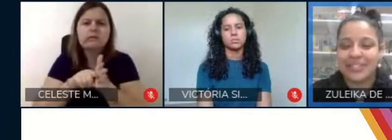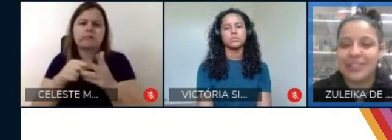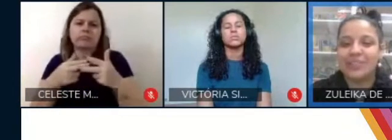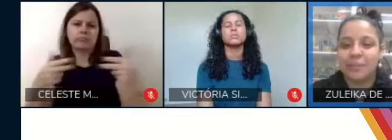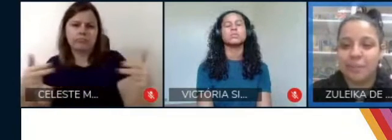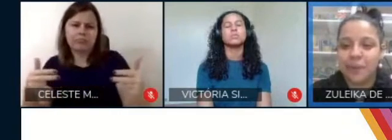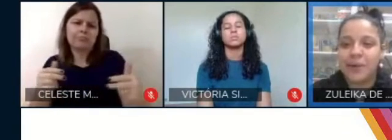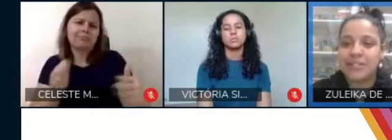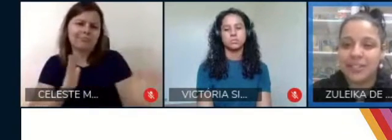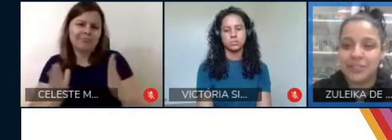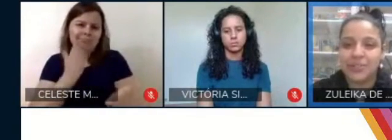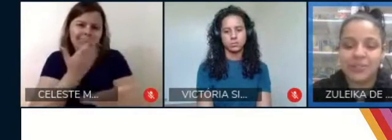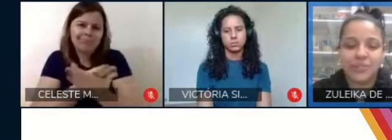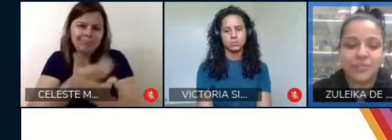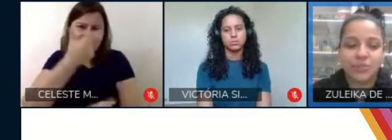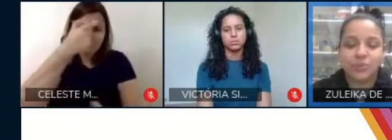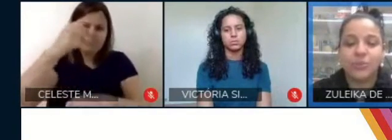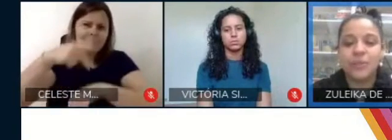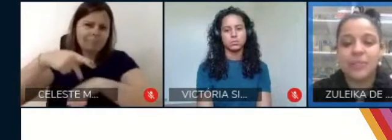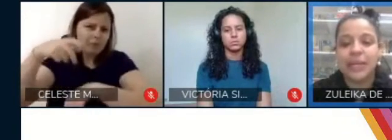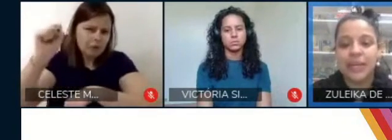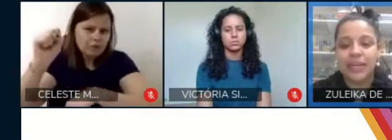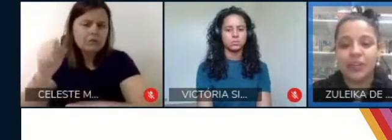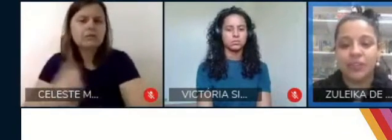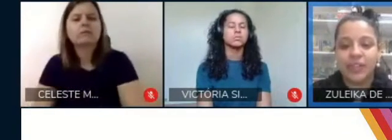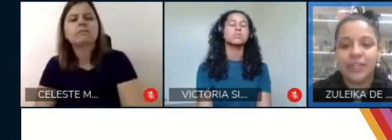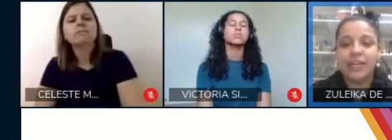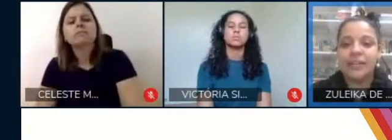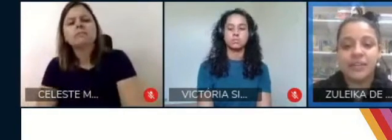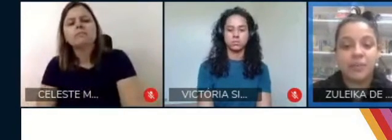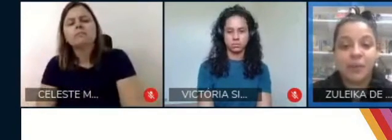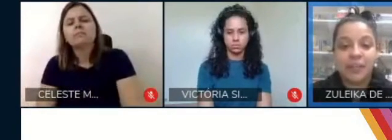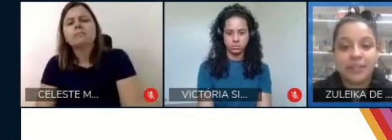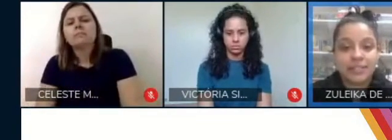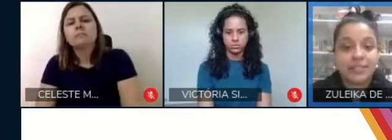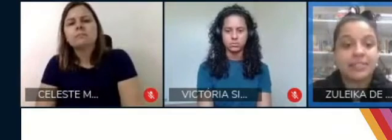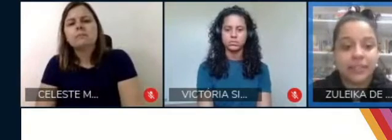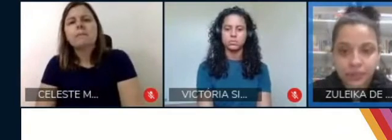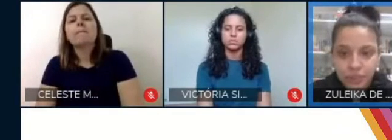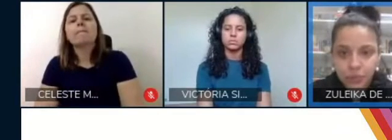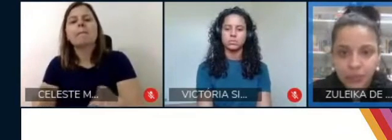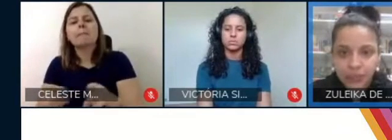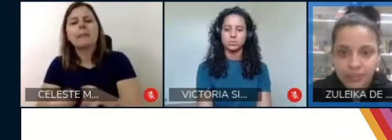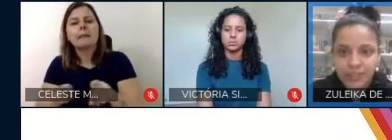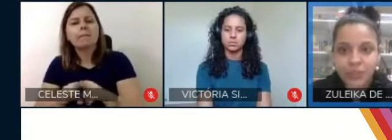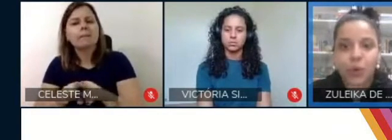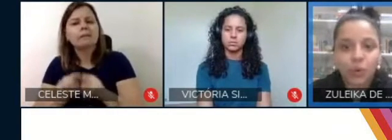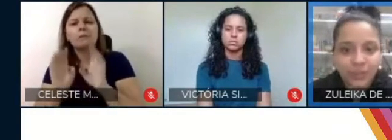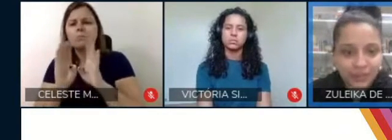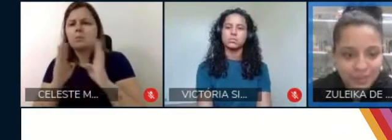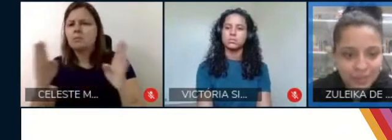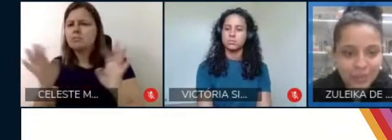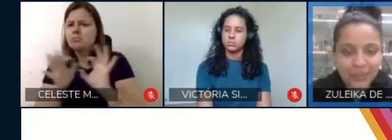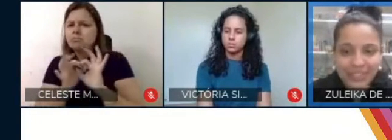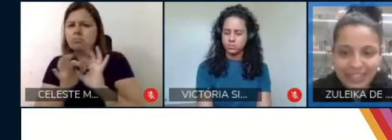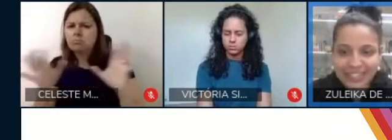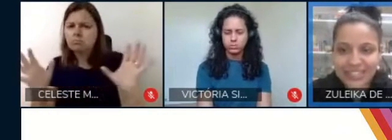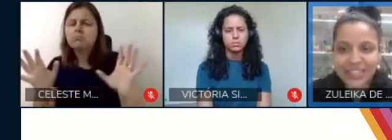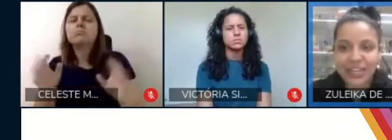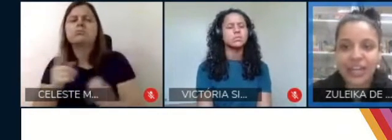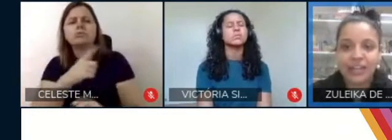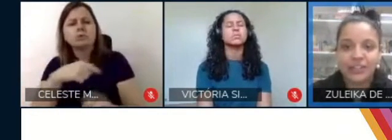da graduação, da pós, né, dos nossos estudos, enfim, que as bibliotecas estão disponíveis, contem